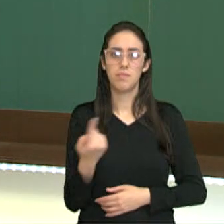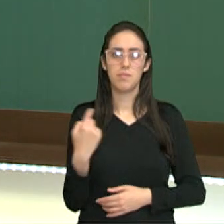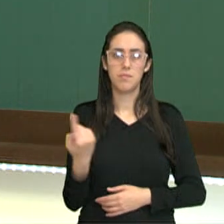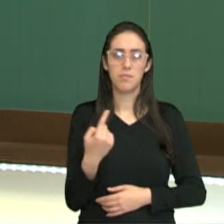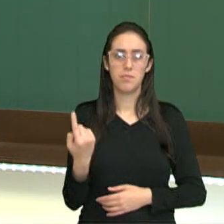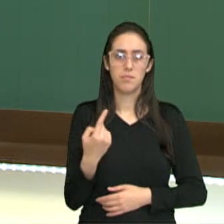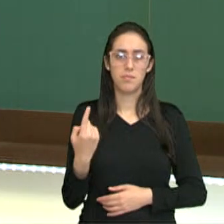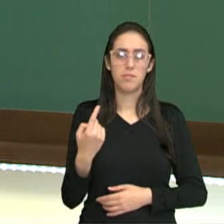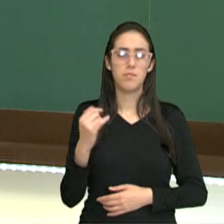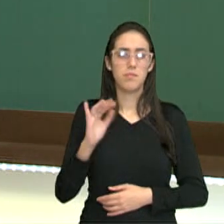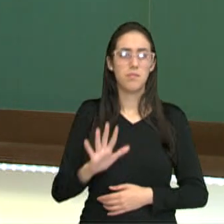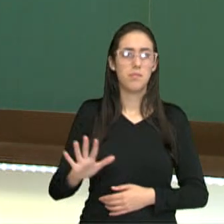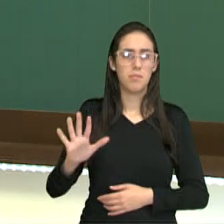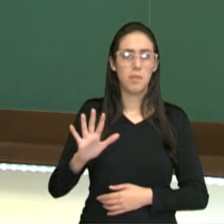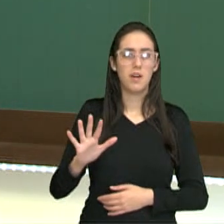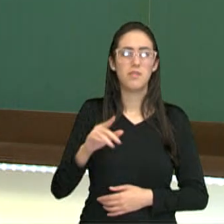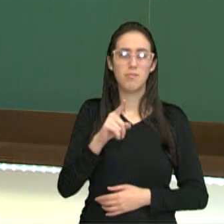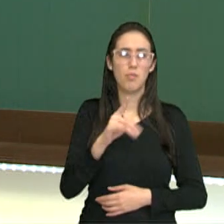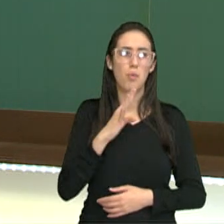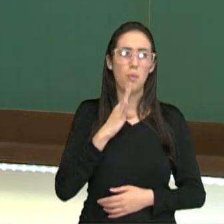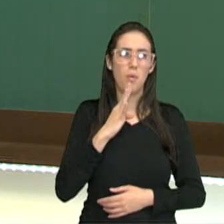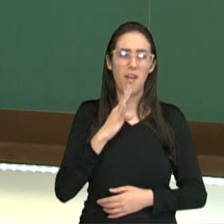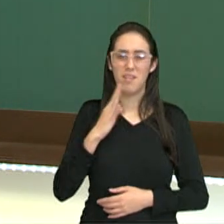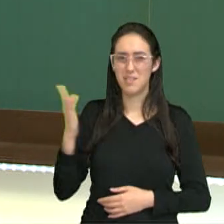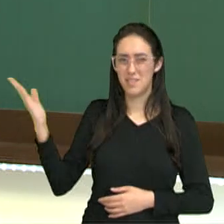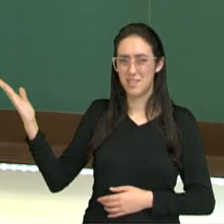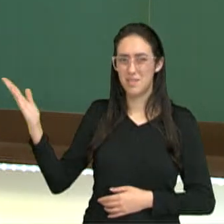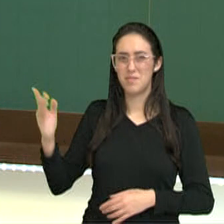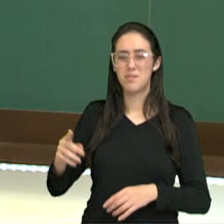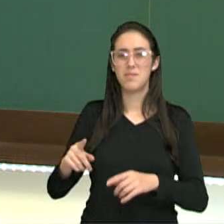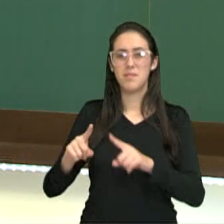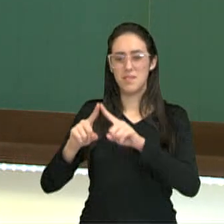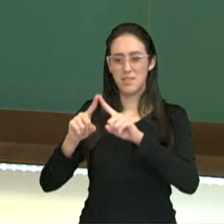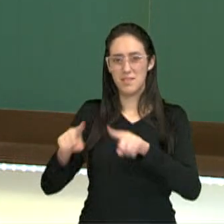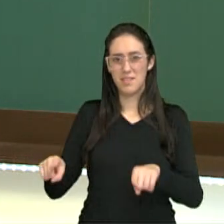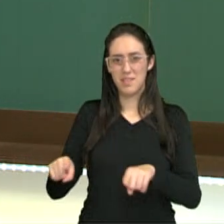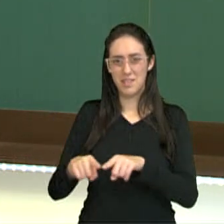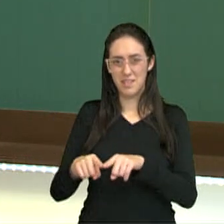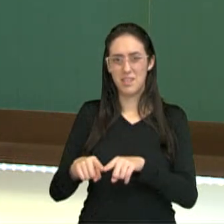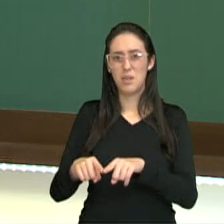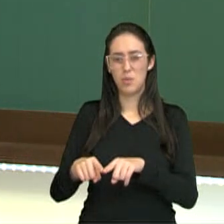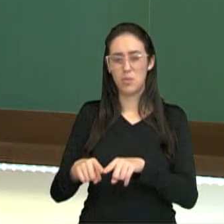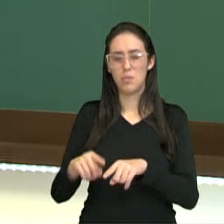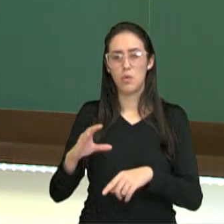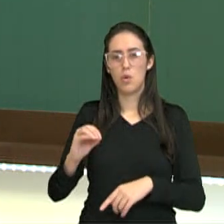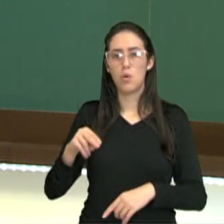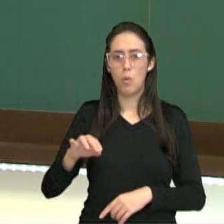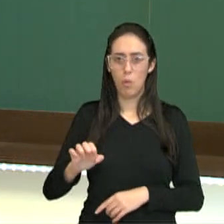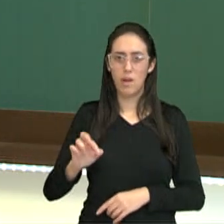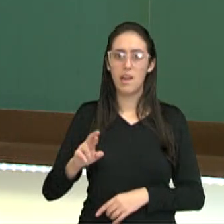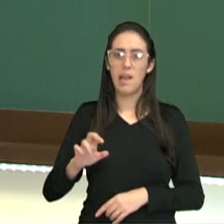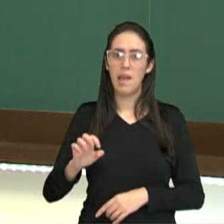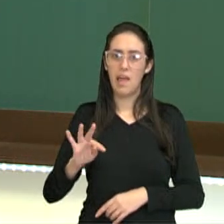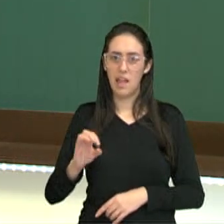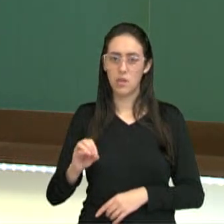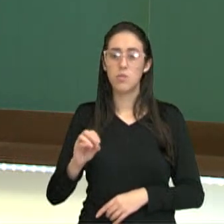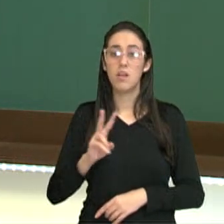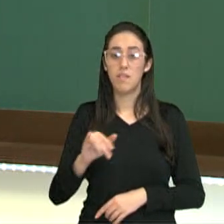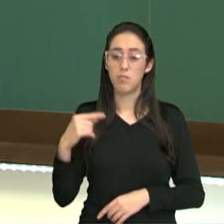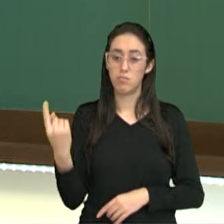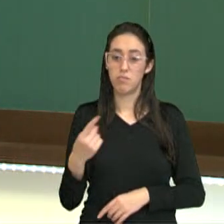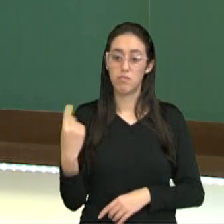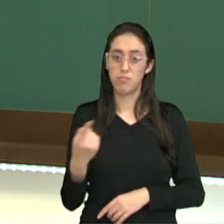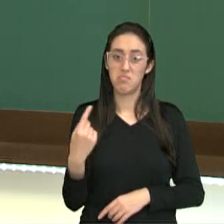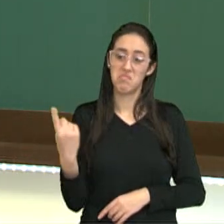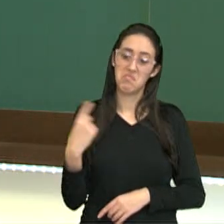de uma figura conhecida por nós, que é exatamente um triângulo retângulo, no caso de um cone reto. Ele vai girar, seja no